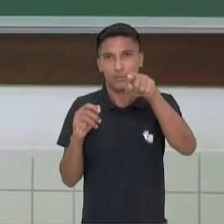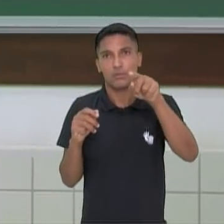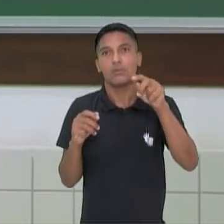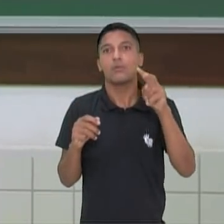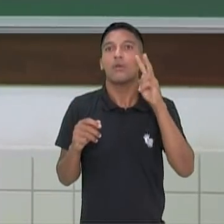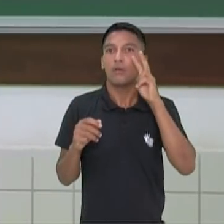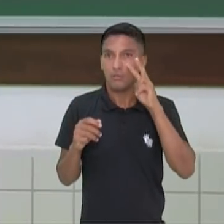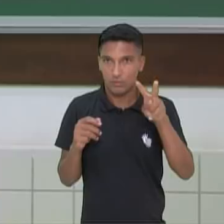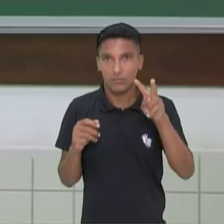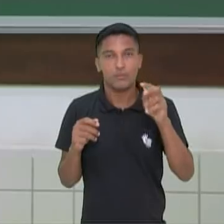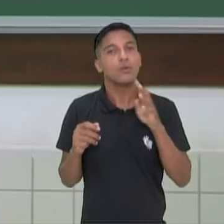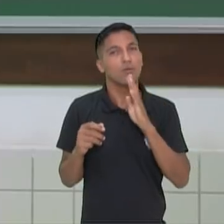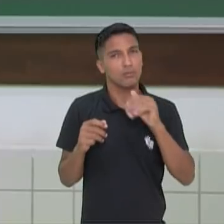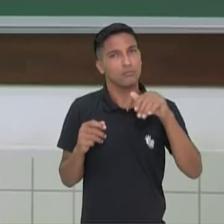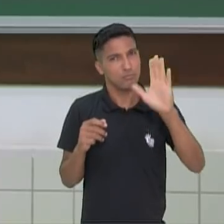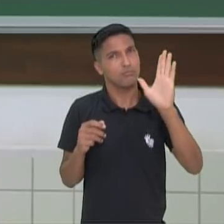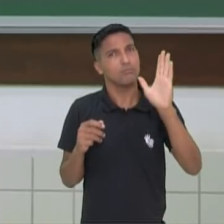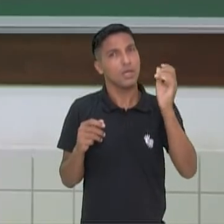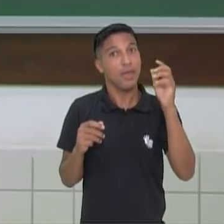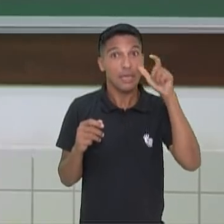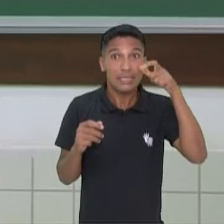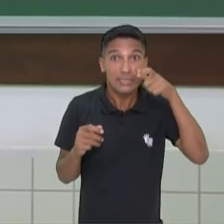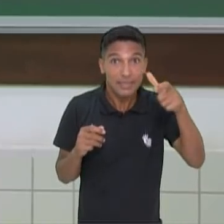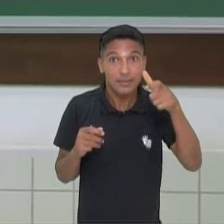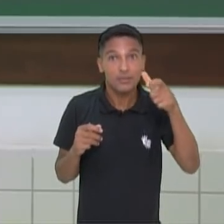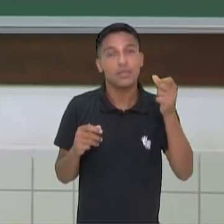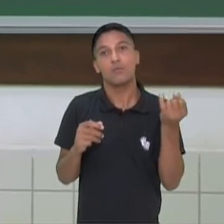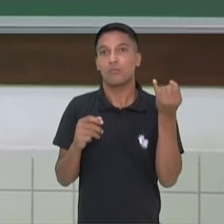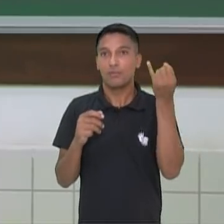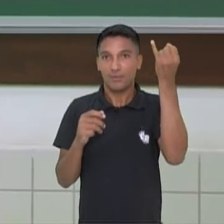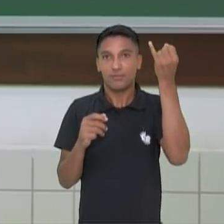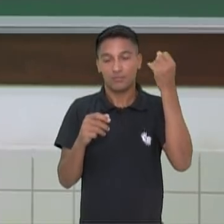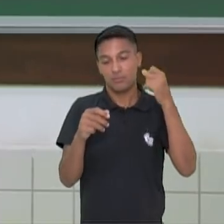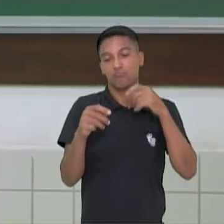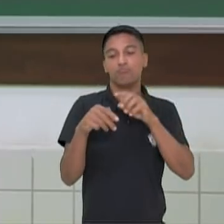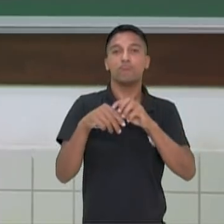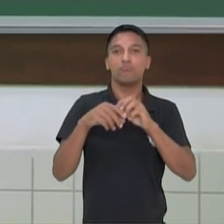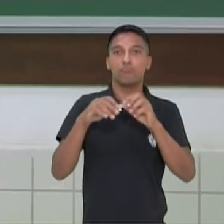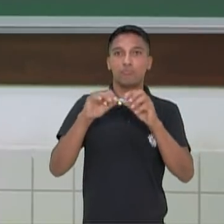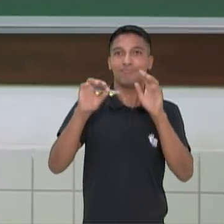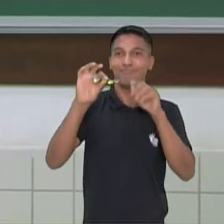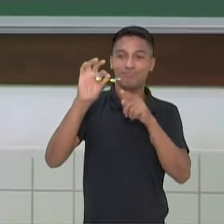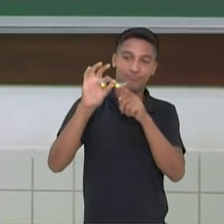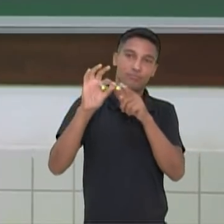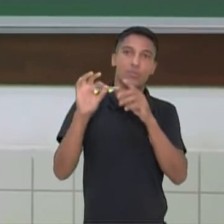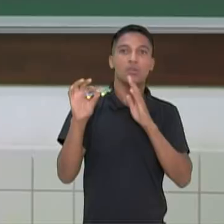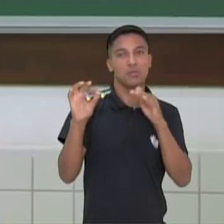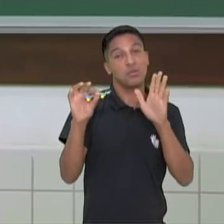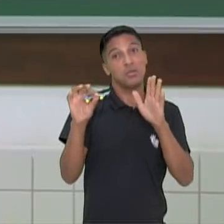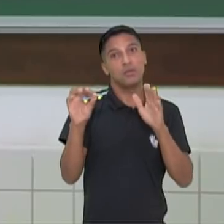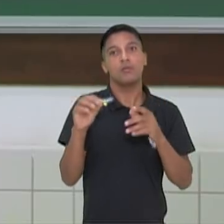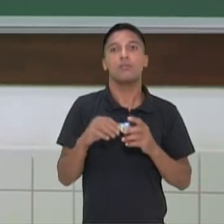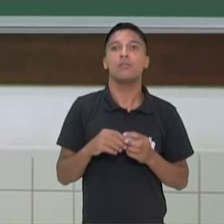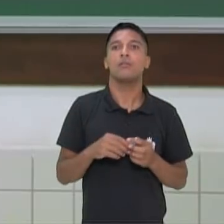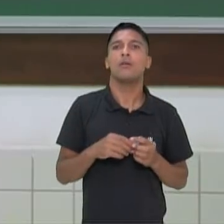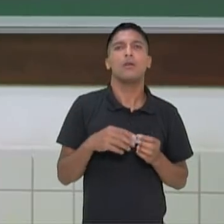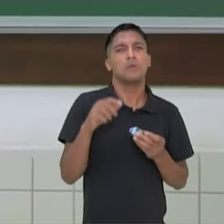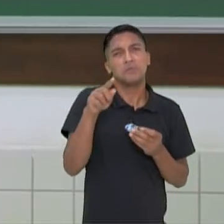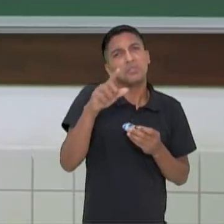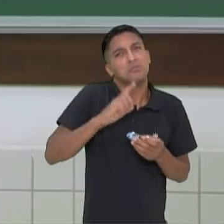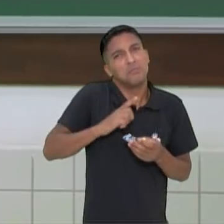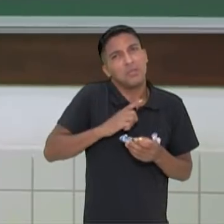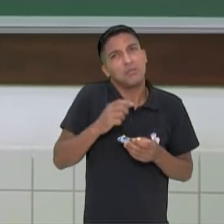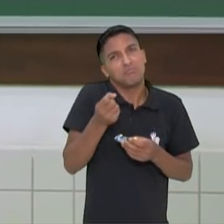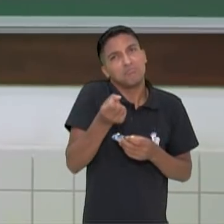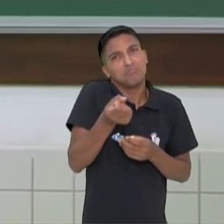pouquinho mais sobre esse esporte tão interessante do skate. Talvez vários de vocês tenham um skate em casa e até